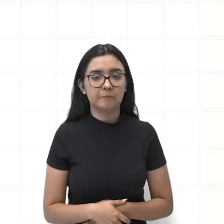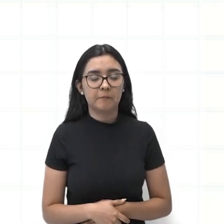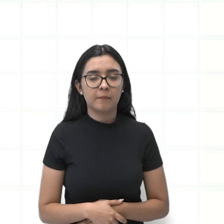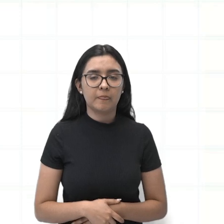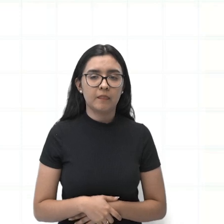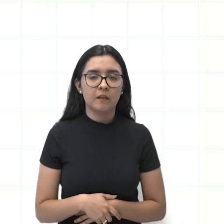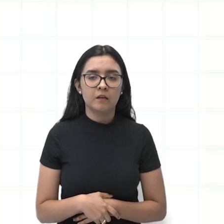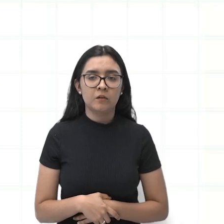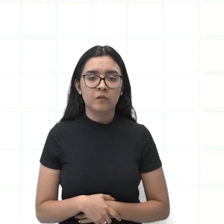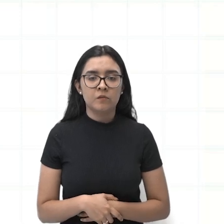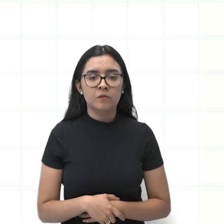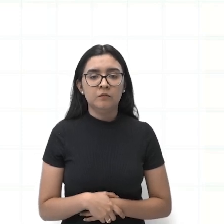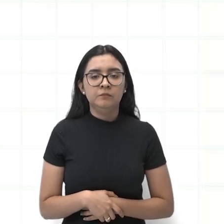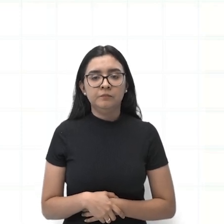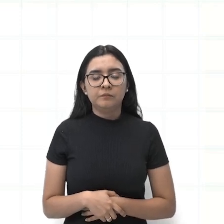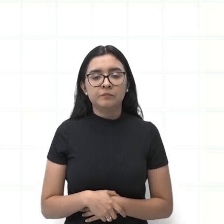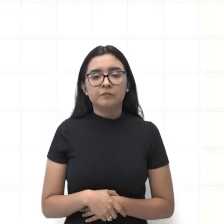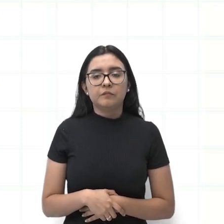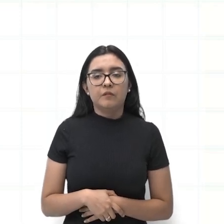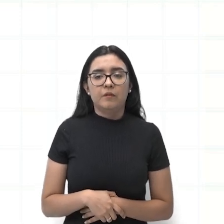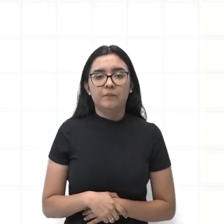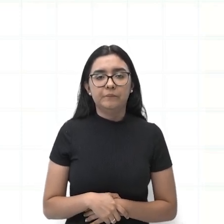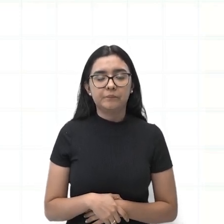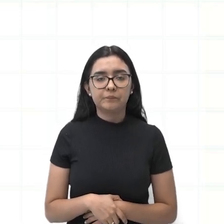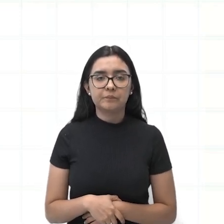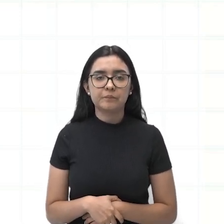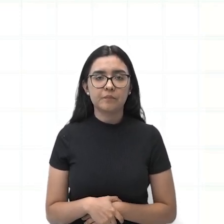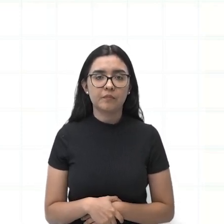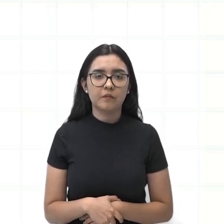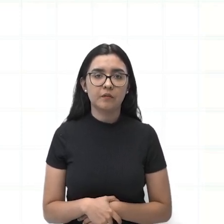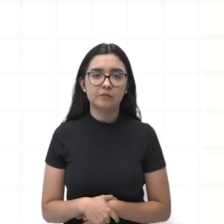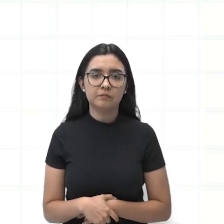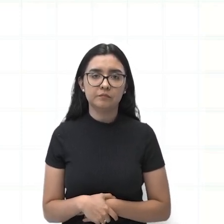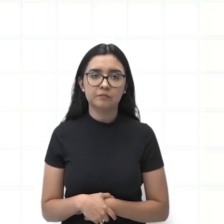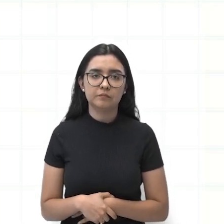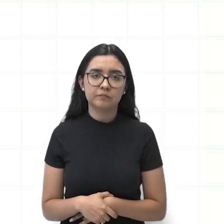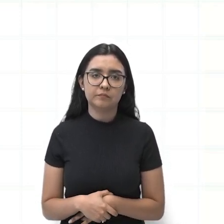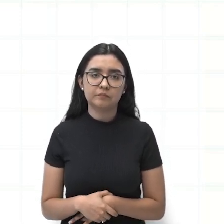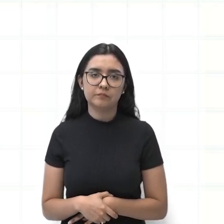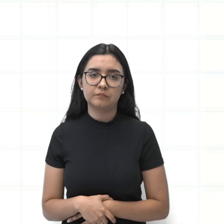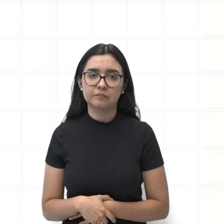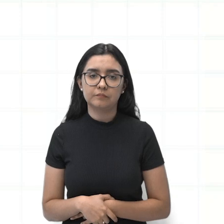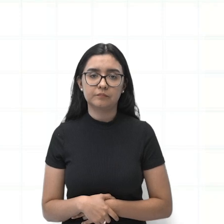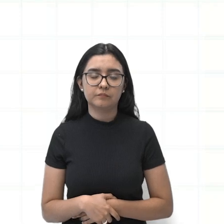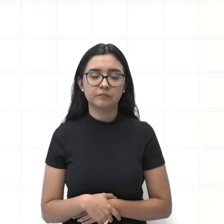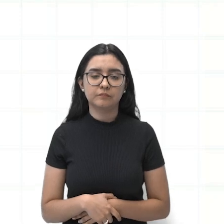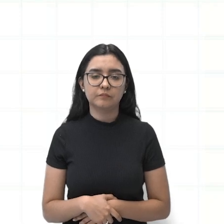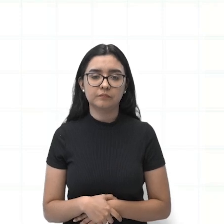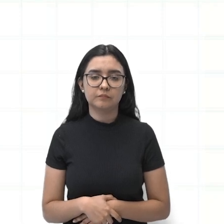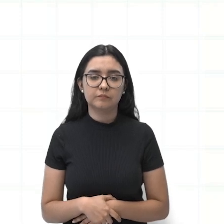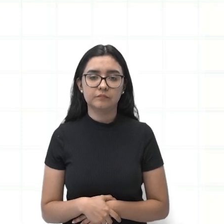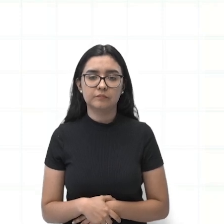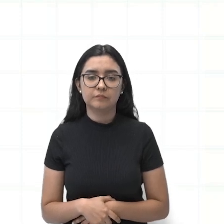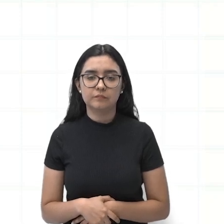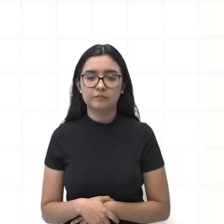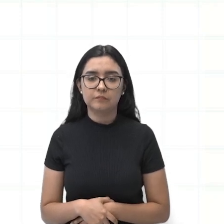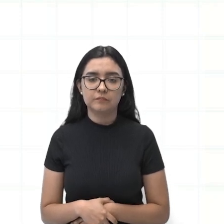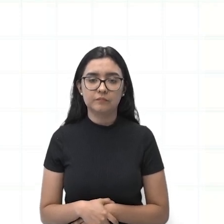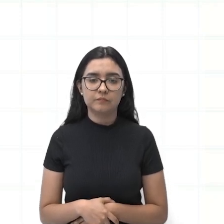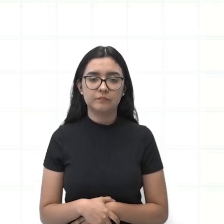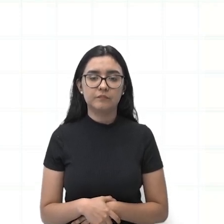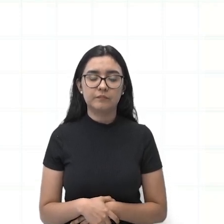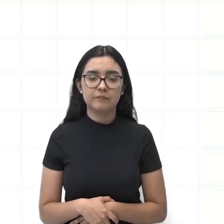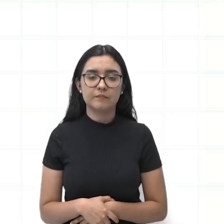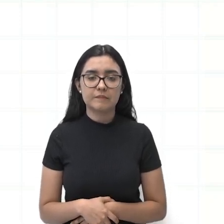my wife, and our 2 kids. É apenas eu, minha esposa, my wife, and our, e